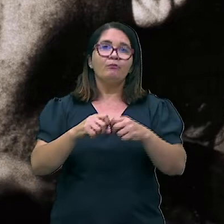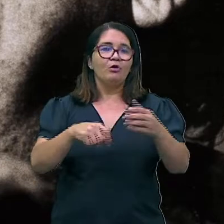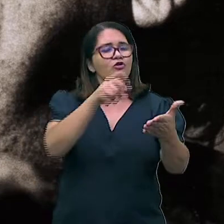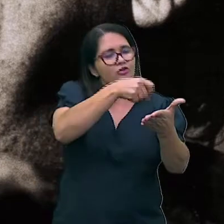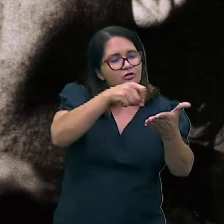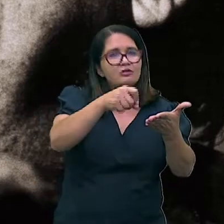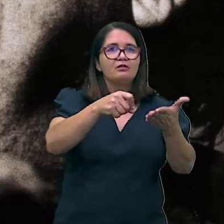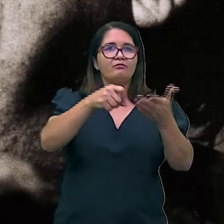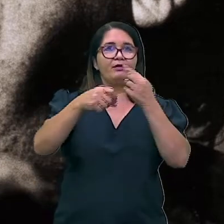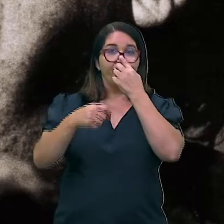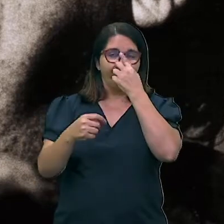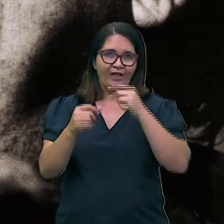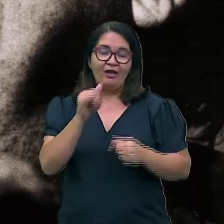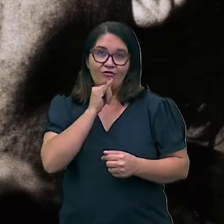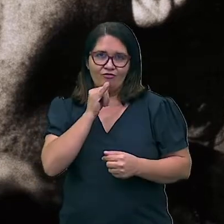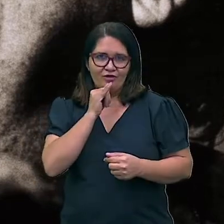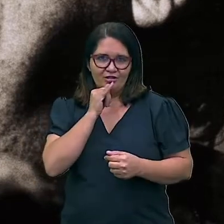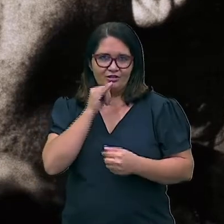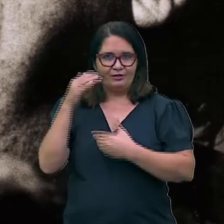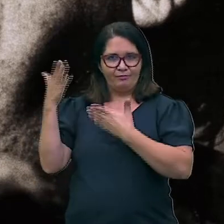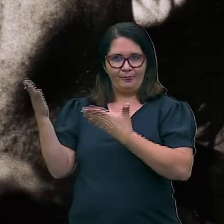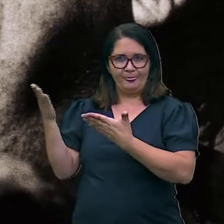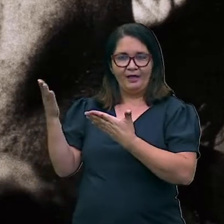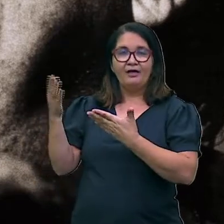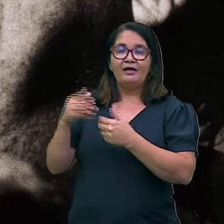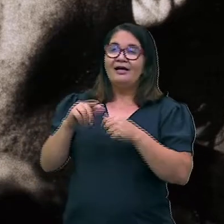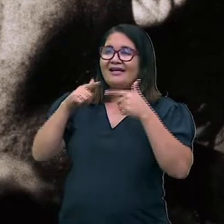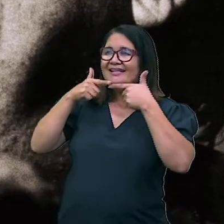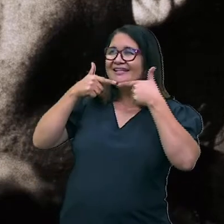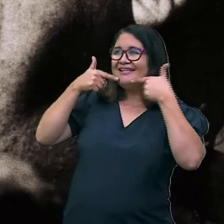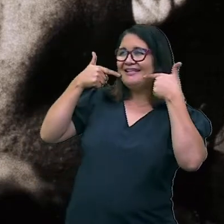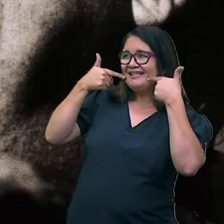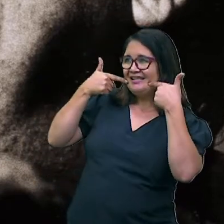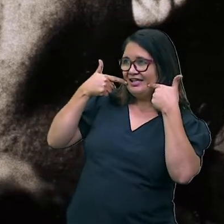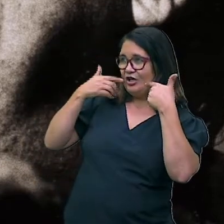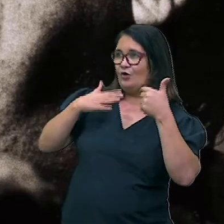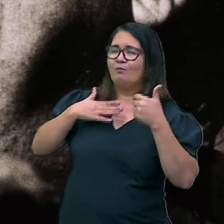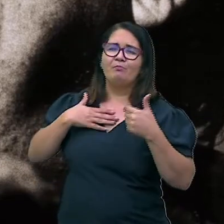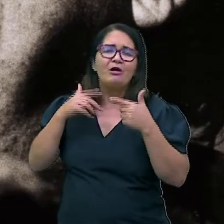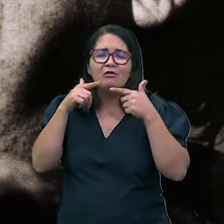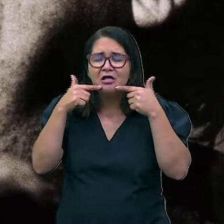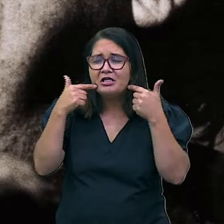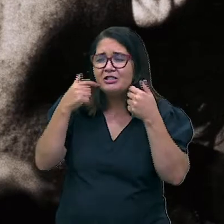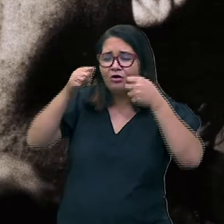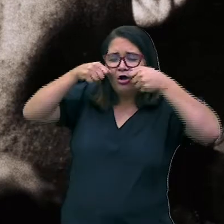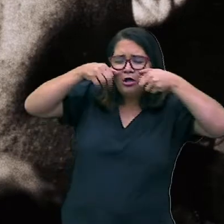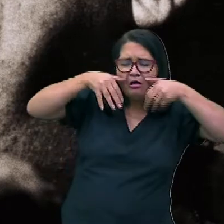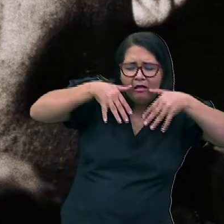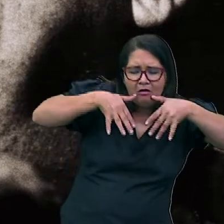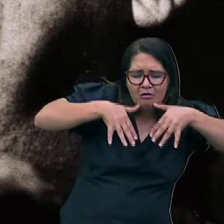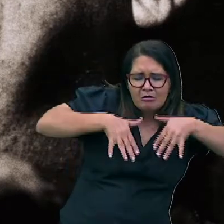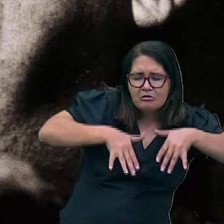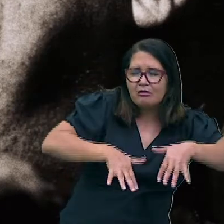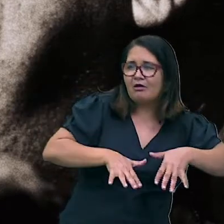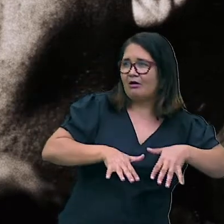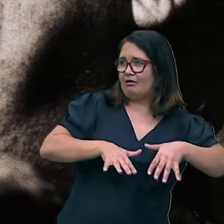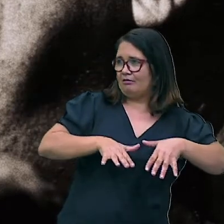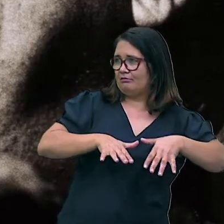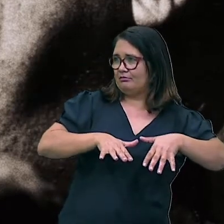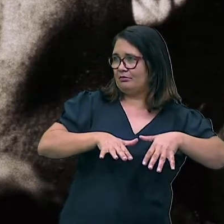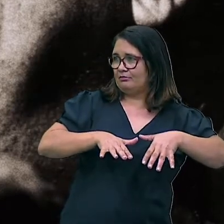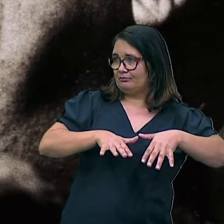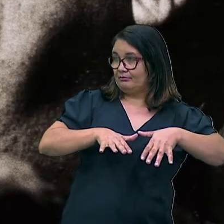estes exemplos. E rir meu riso e derramar meu pranto, do Vinícius de